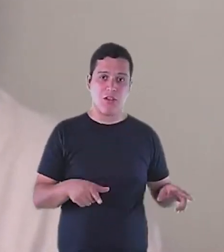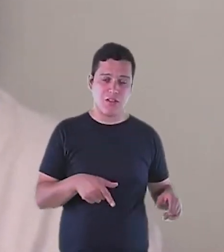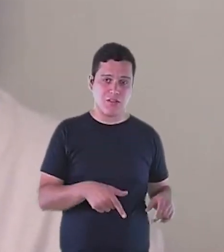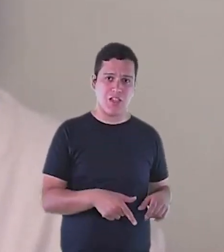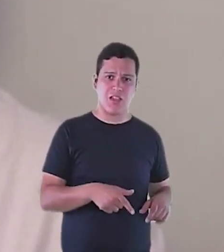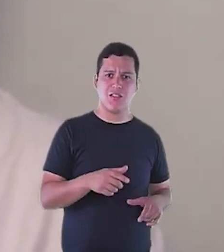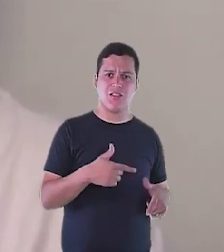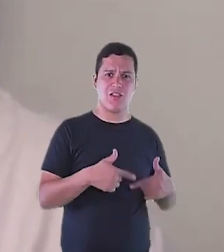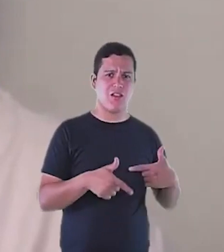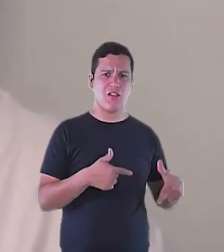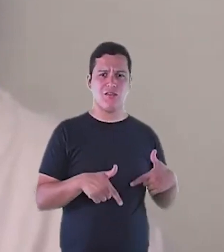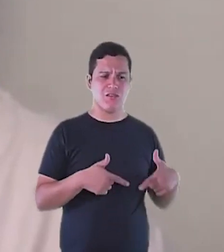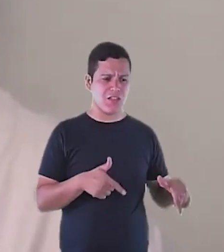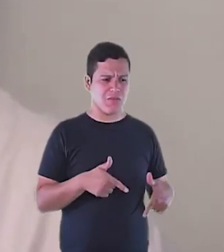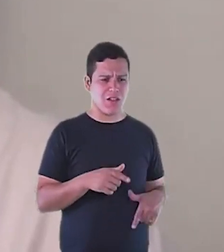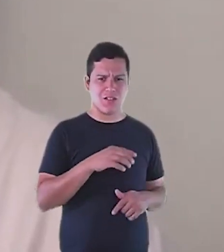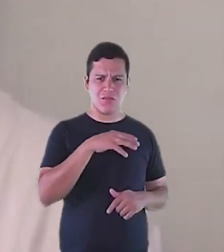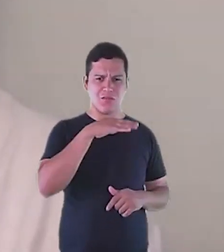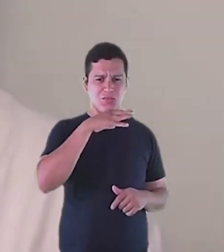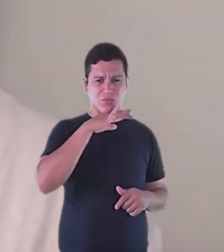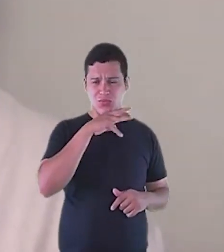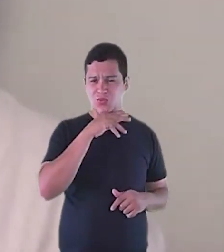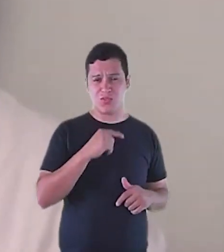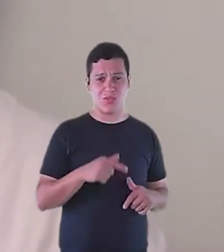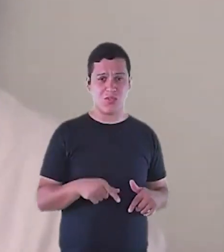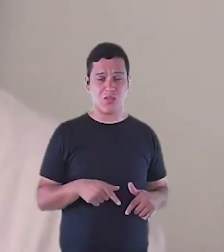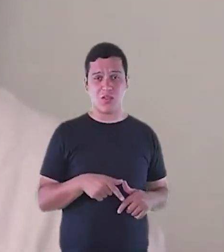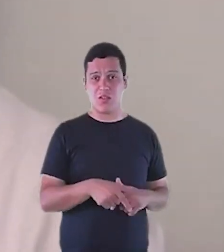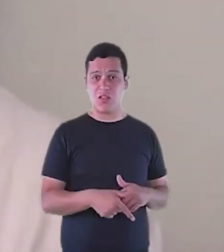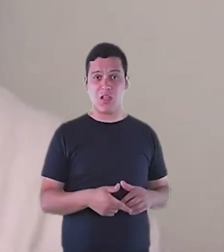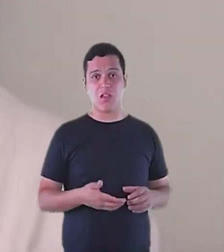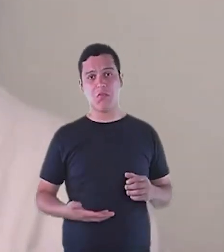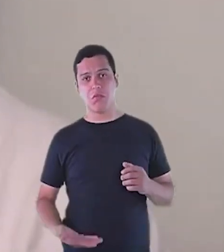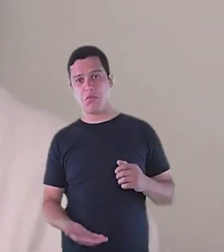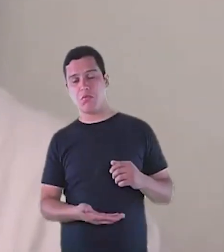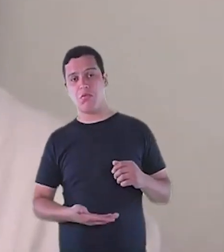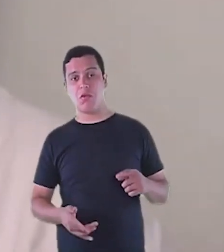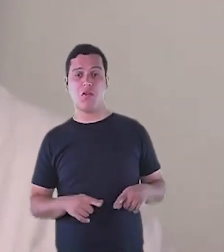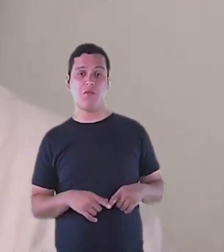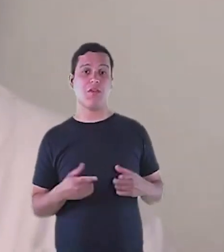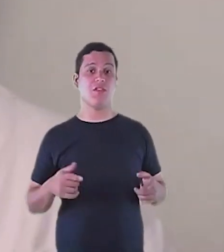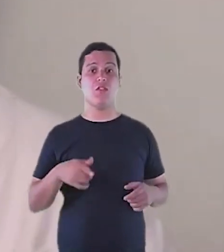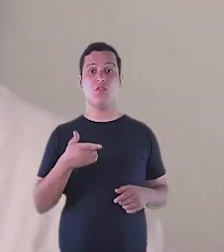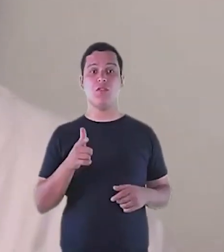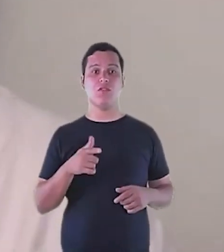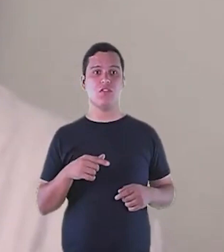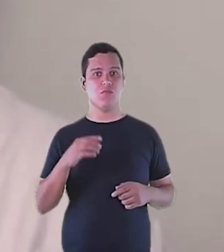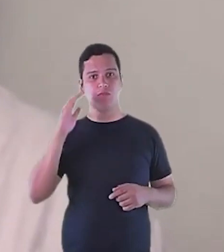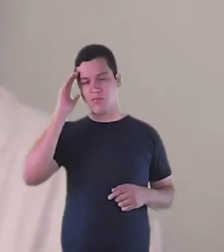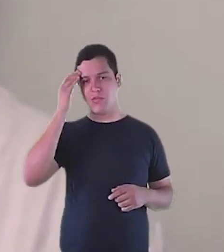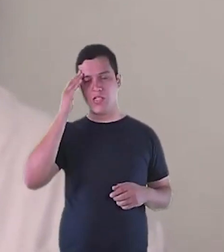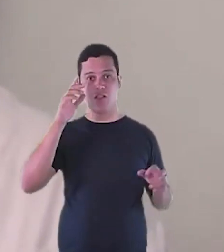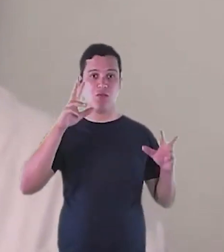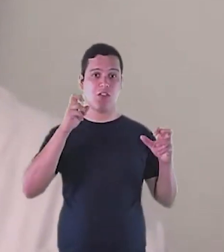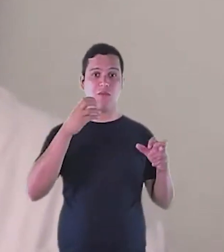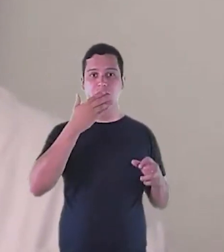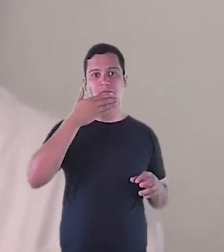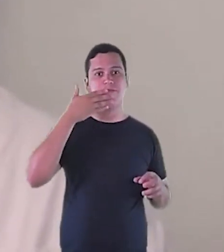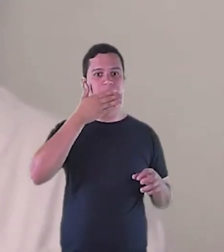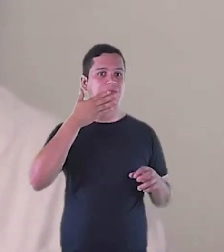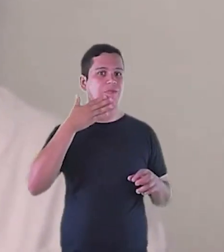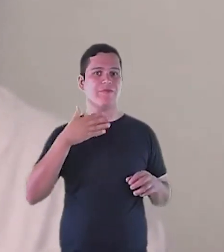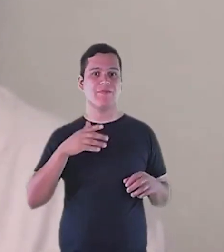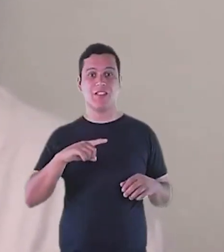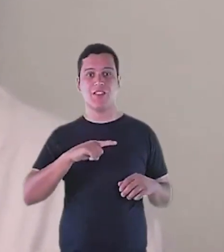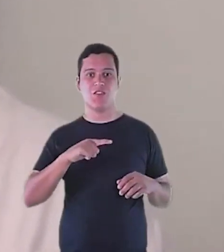trabalho muito, muito precário, muito simples. Mas tinha mestres de açúcar, escravos especializados, tinha